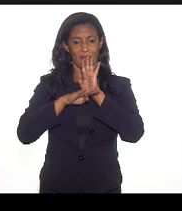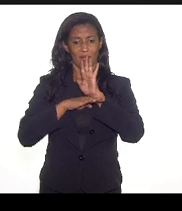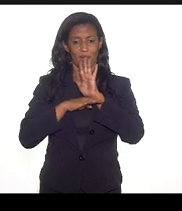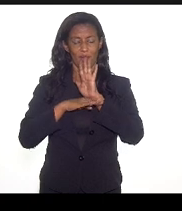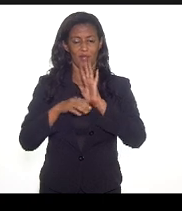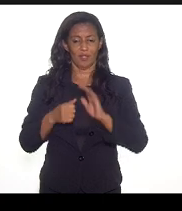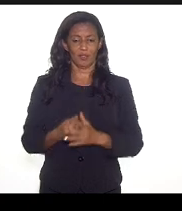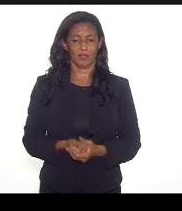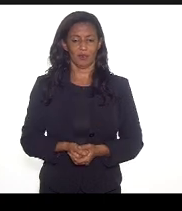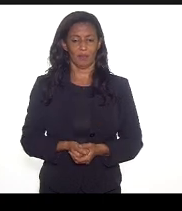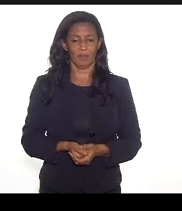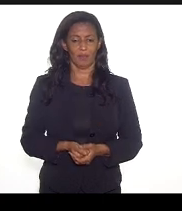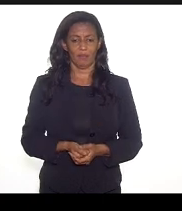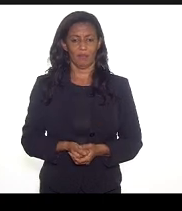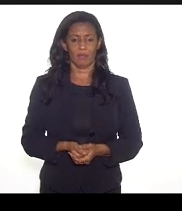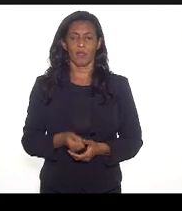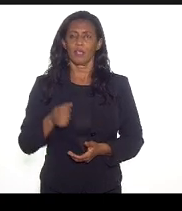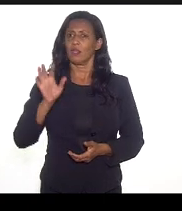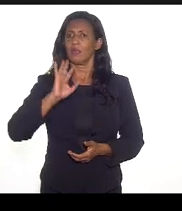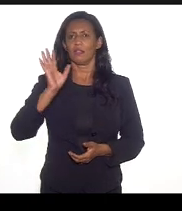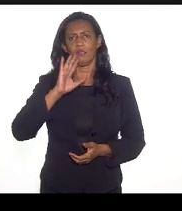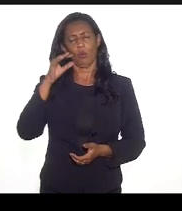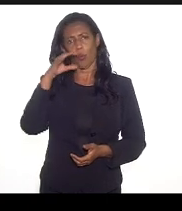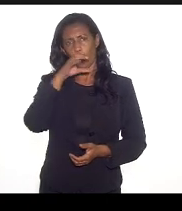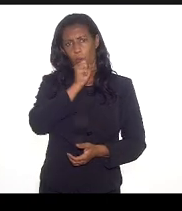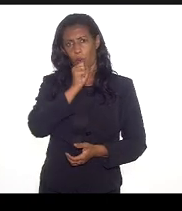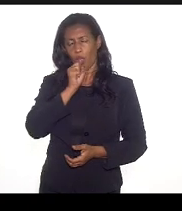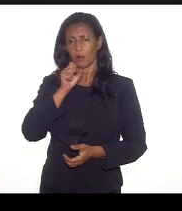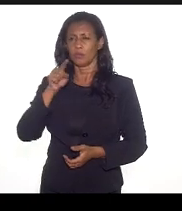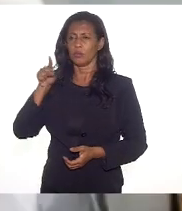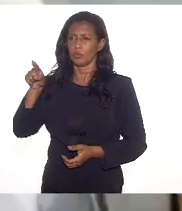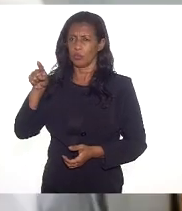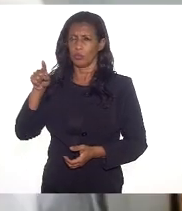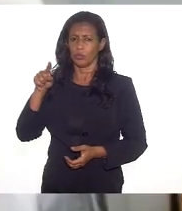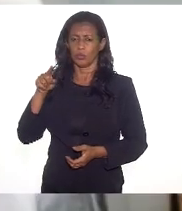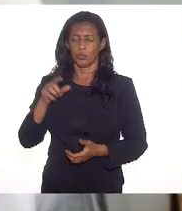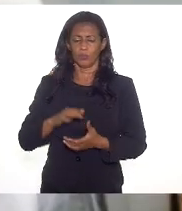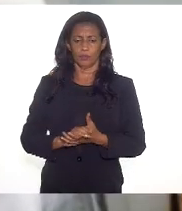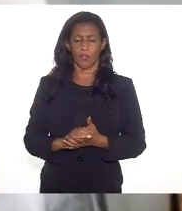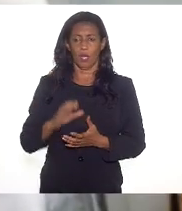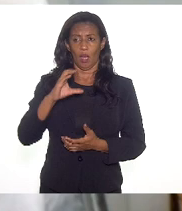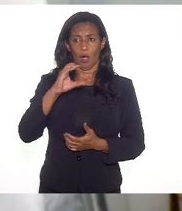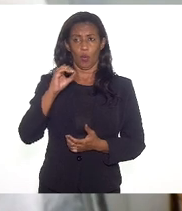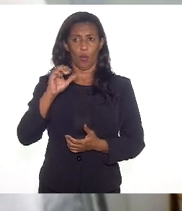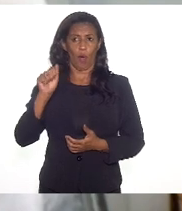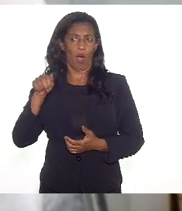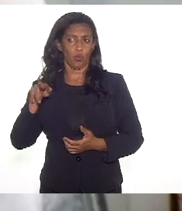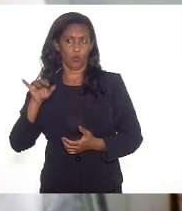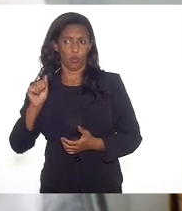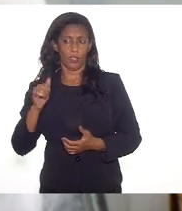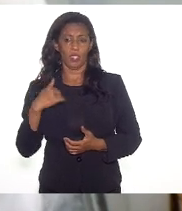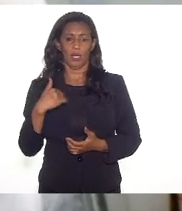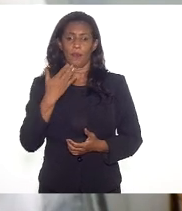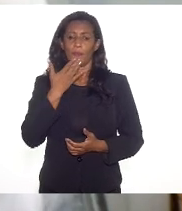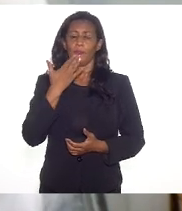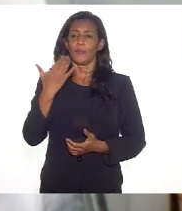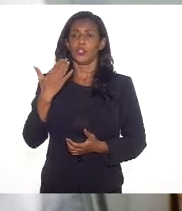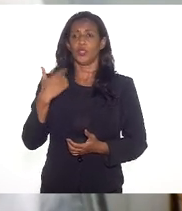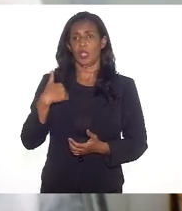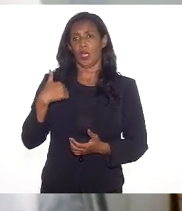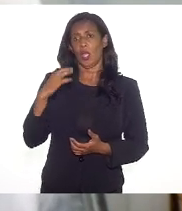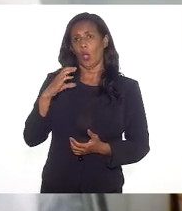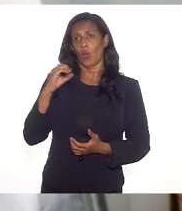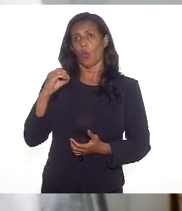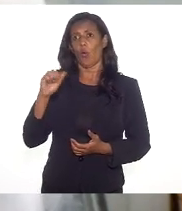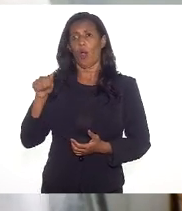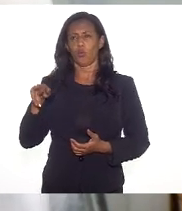O meu é declaração. Só para aproveitar, presidente, Vossa Excelência abrindo para a coautoria, pedir para que eu seja coautor,